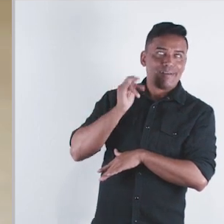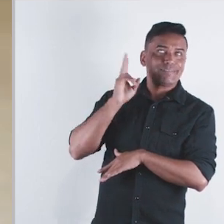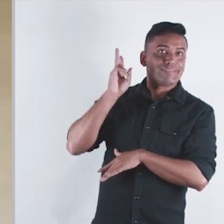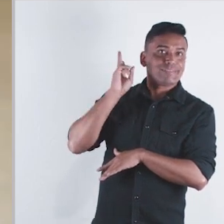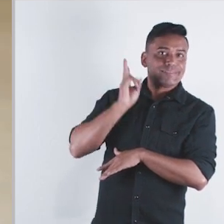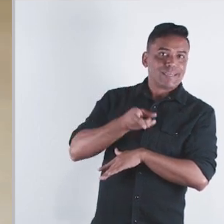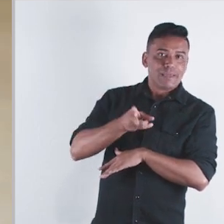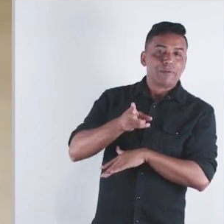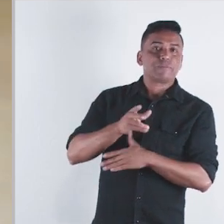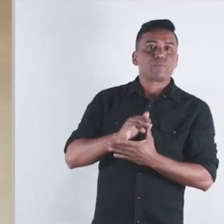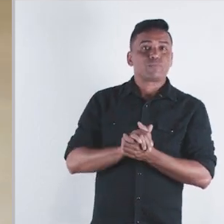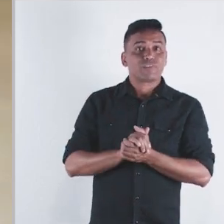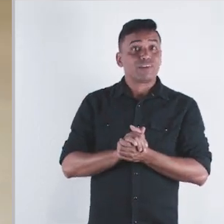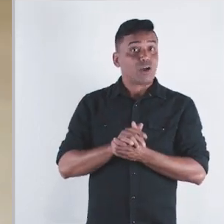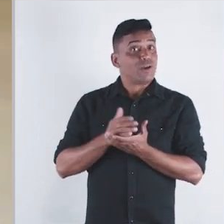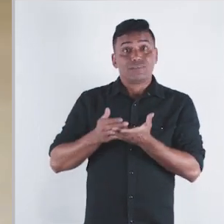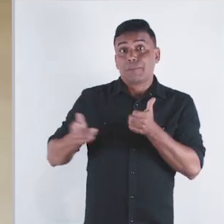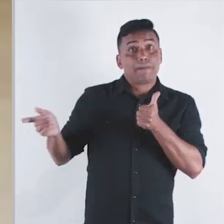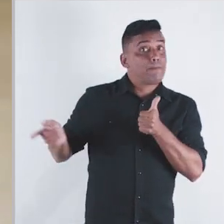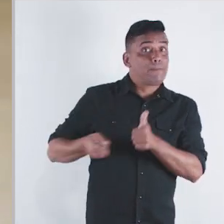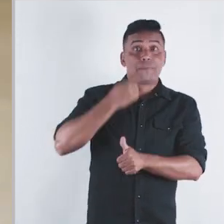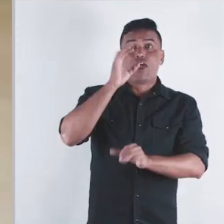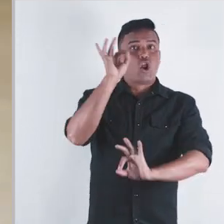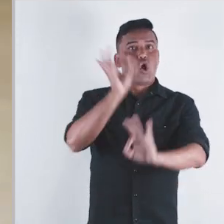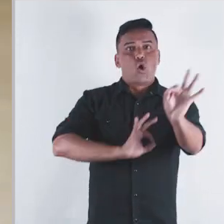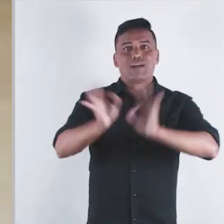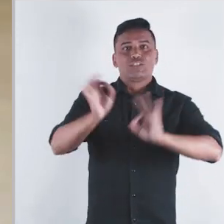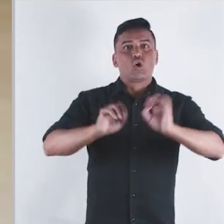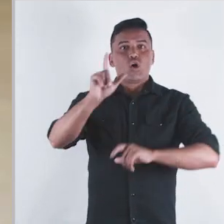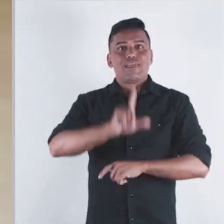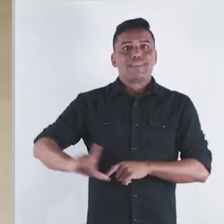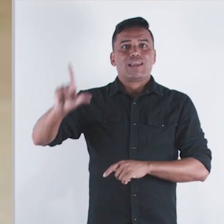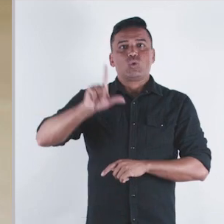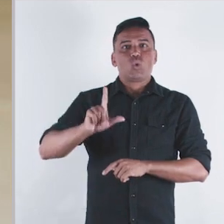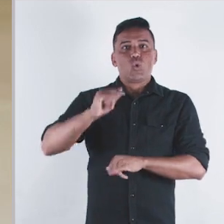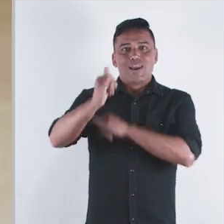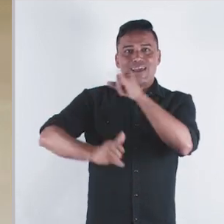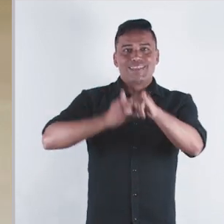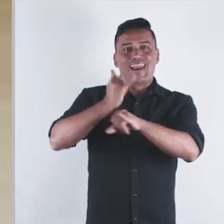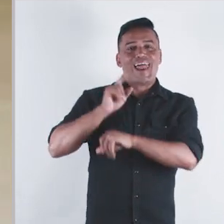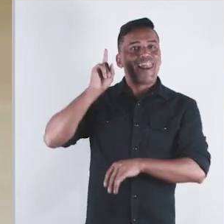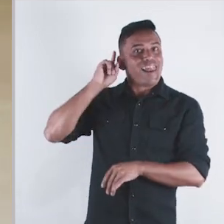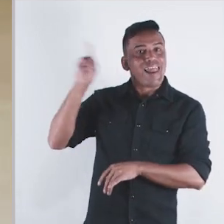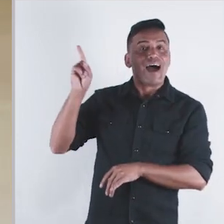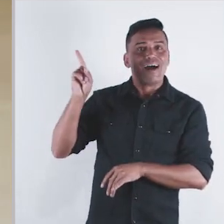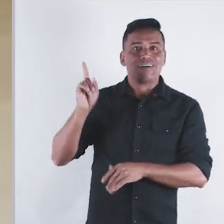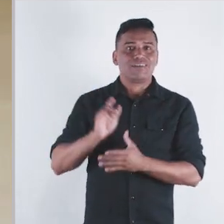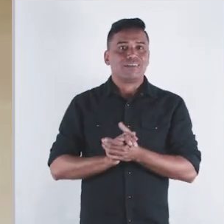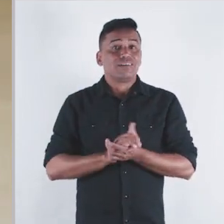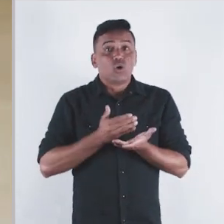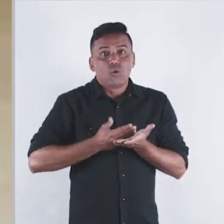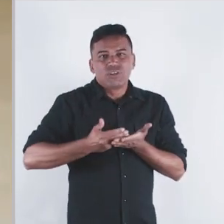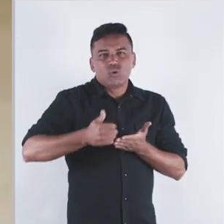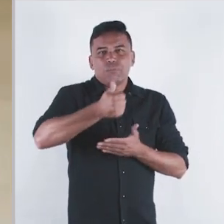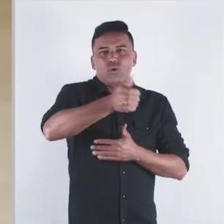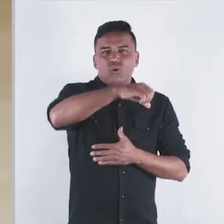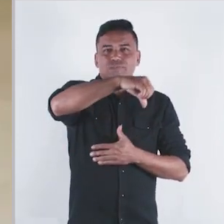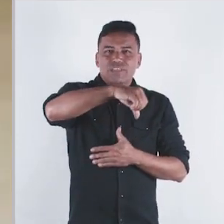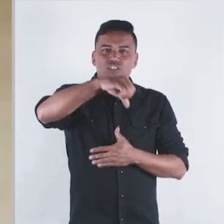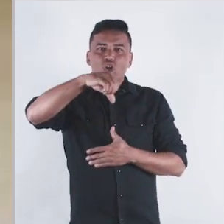porque, enfim, eles são pioneiros e organizaram o mesmo campo. Enquanto nos Estados Unidos, desde a década de